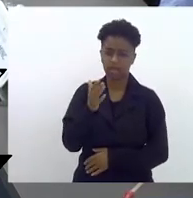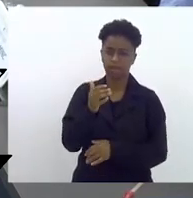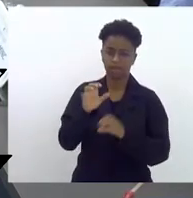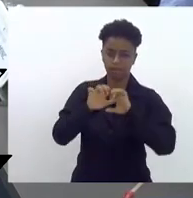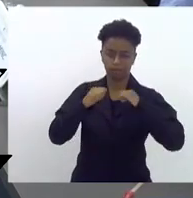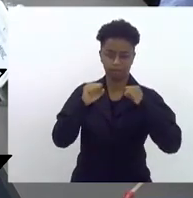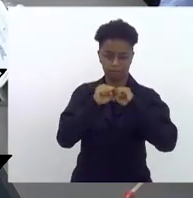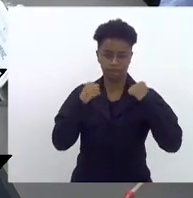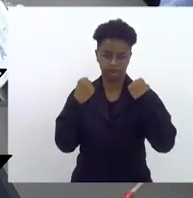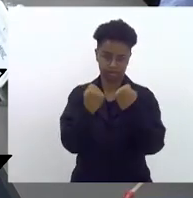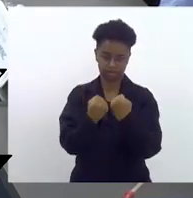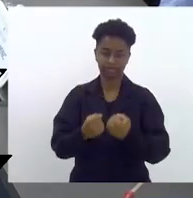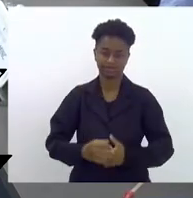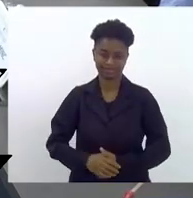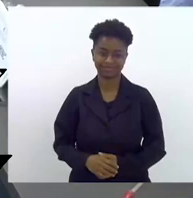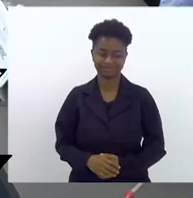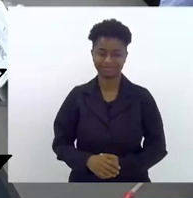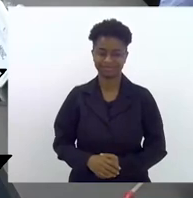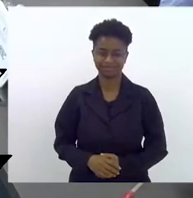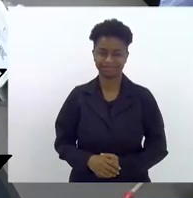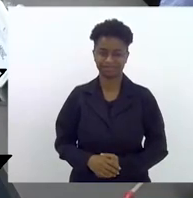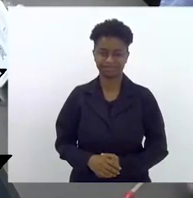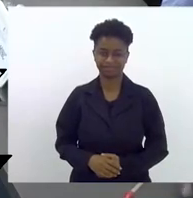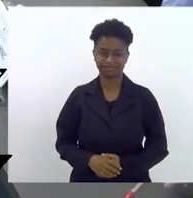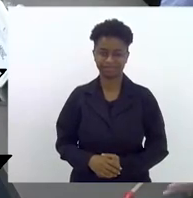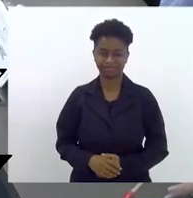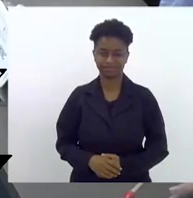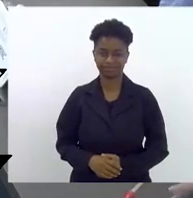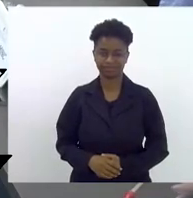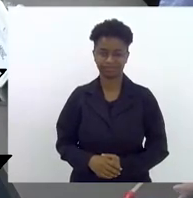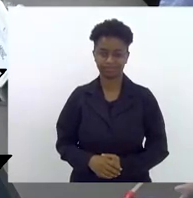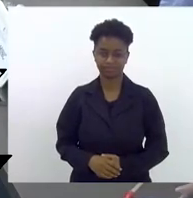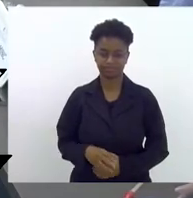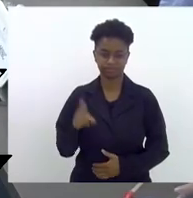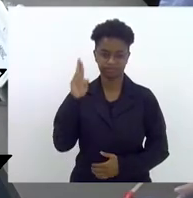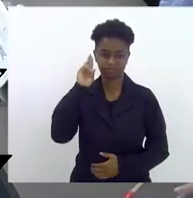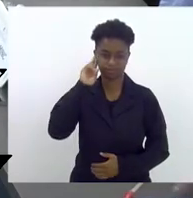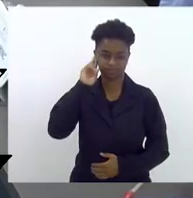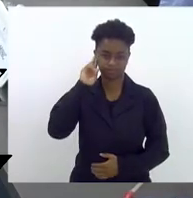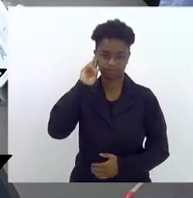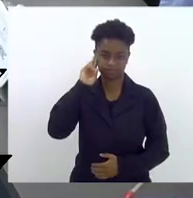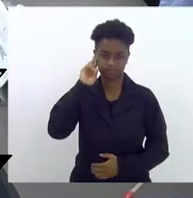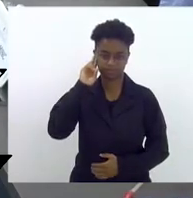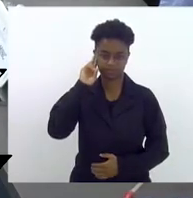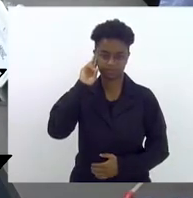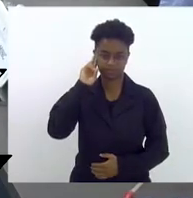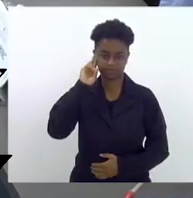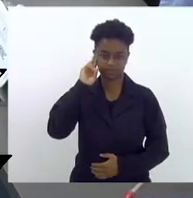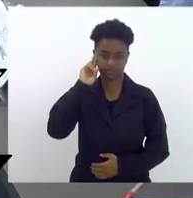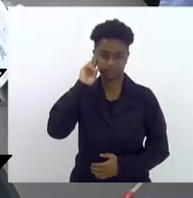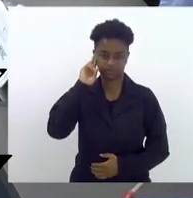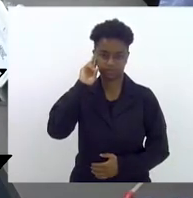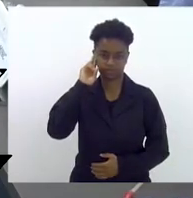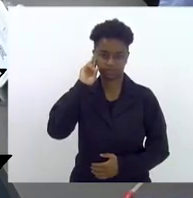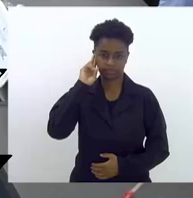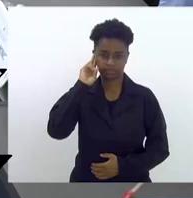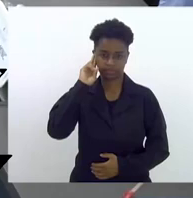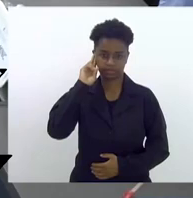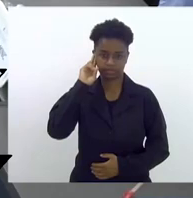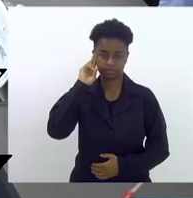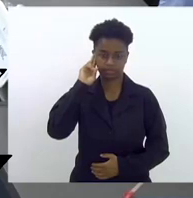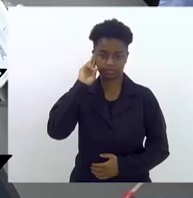Léo também na orla do Maracanã encontrei a ambos Aliás o Léo é vascaíno